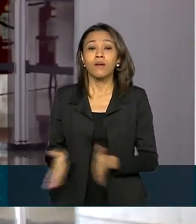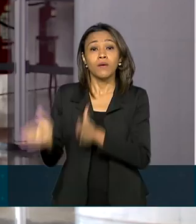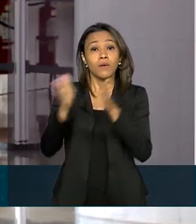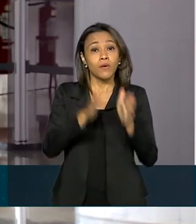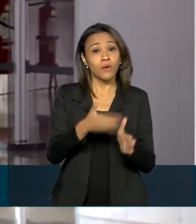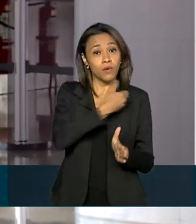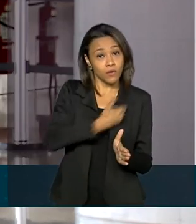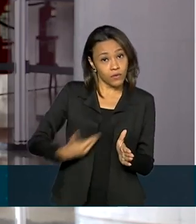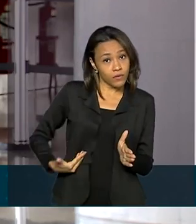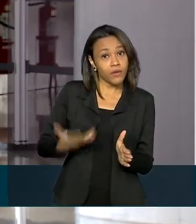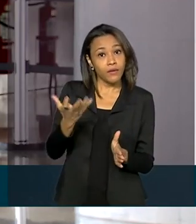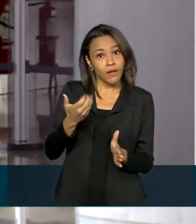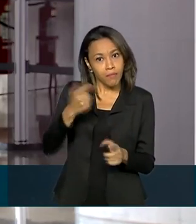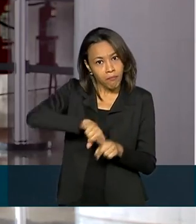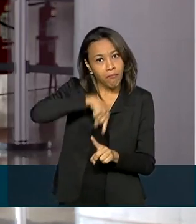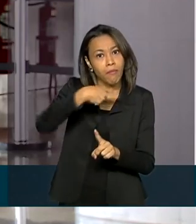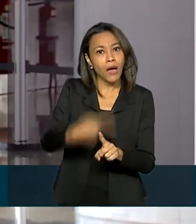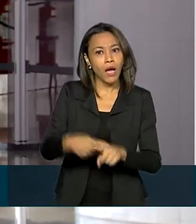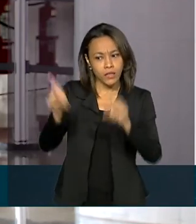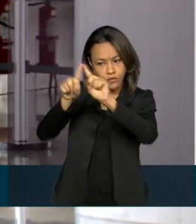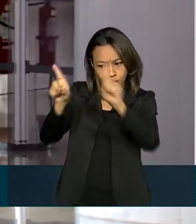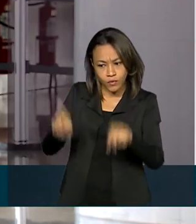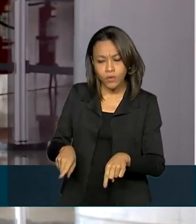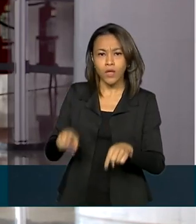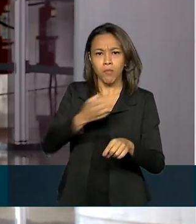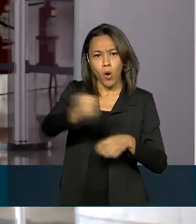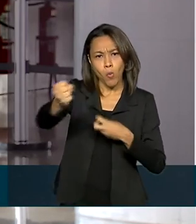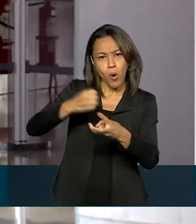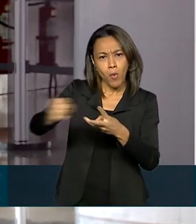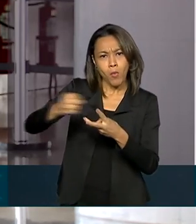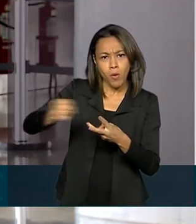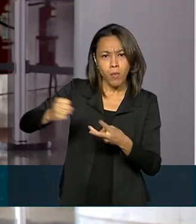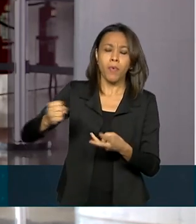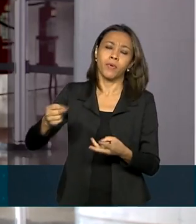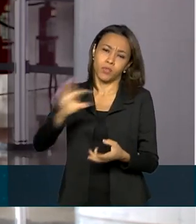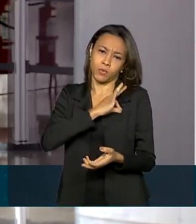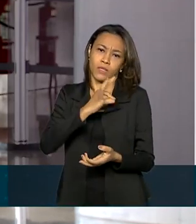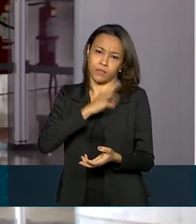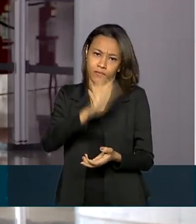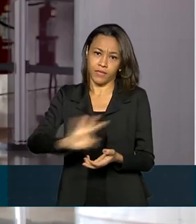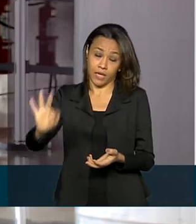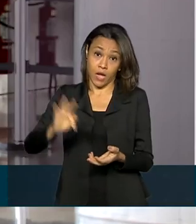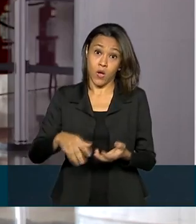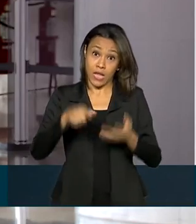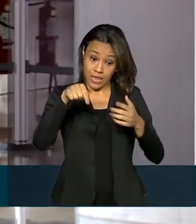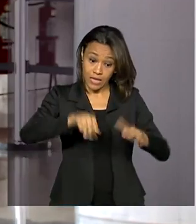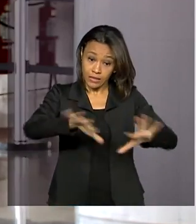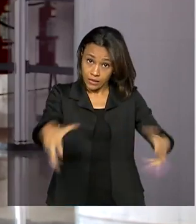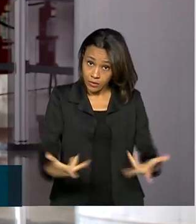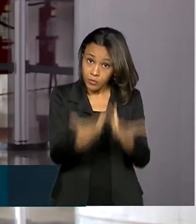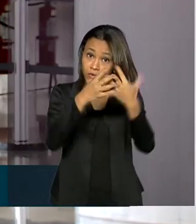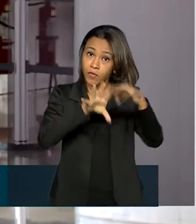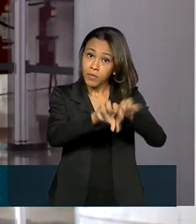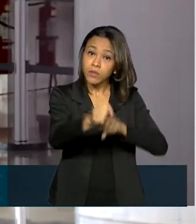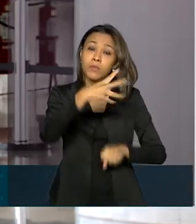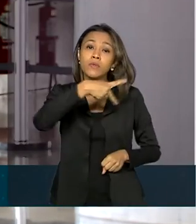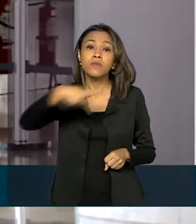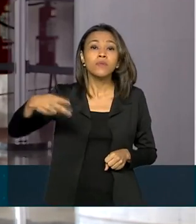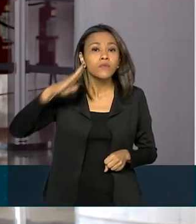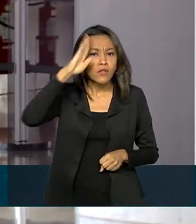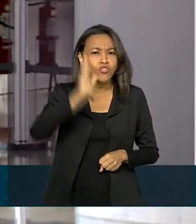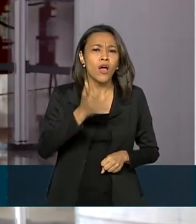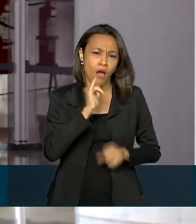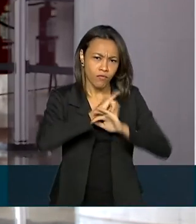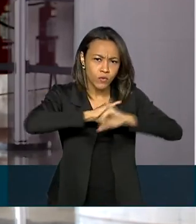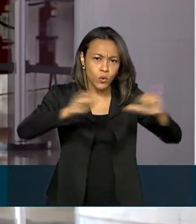mais o quadro da Polícia Federal. No encerramento do curso de formação, o presidente Jair Bolsonaro afirmou que já está em